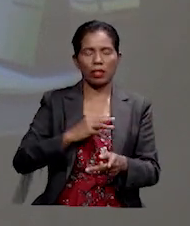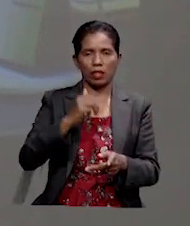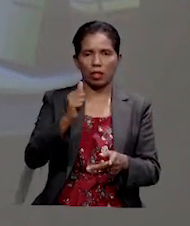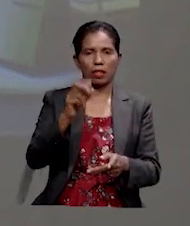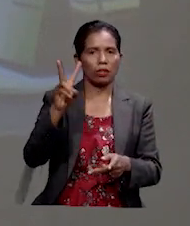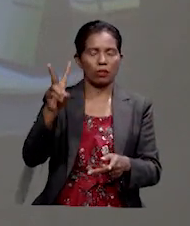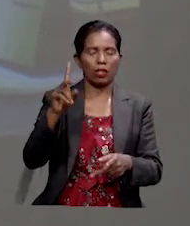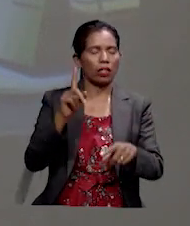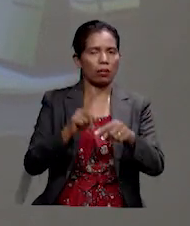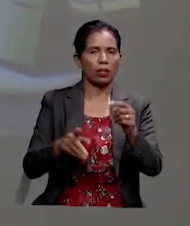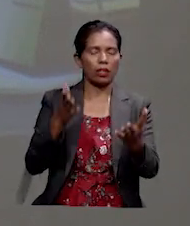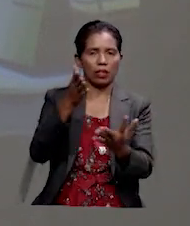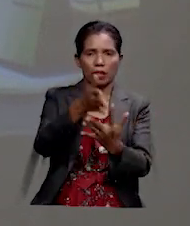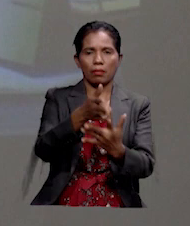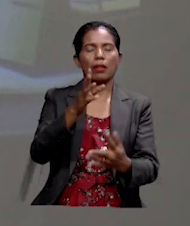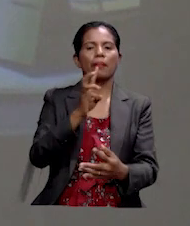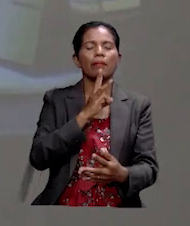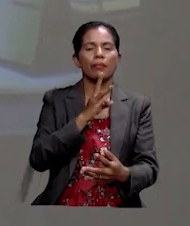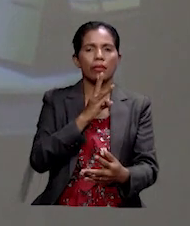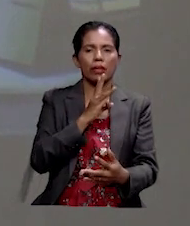a Hatama B. Mai, e